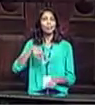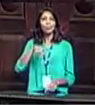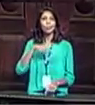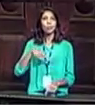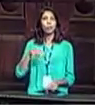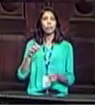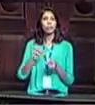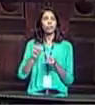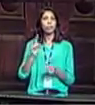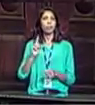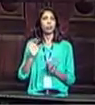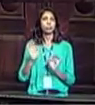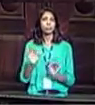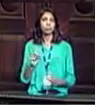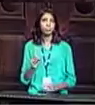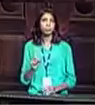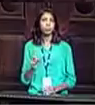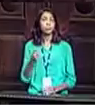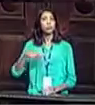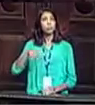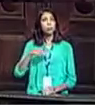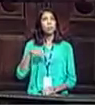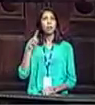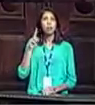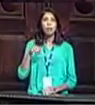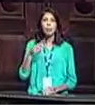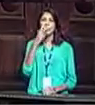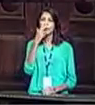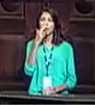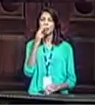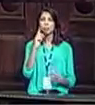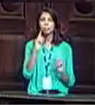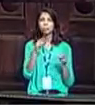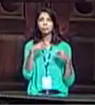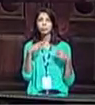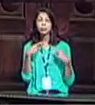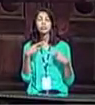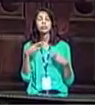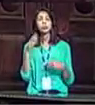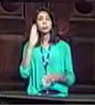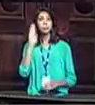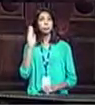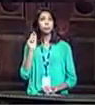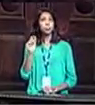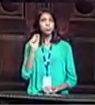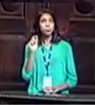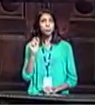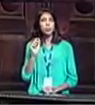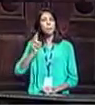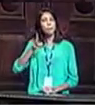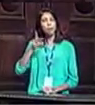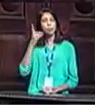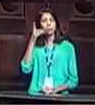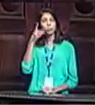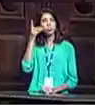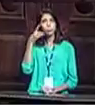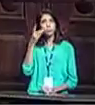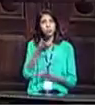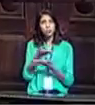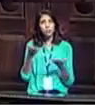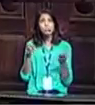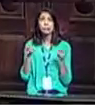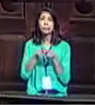de ofício. Nós somos provocados, principalmente pelos próprios parlamentares e